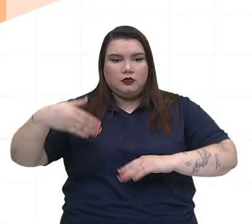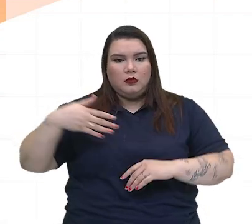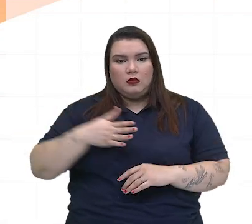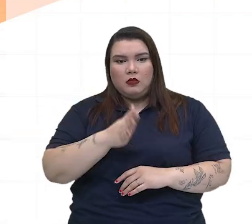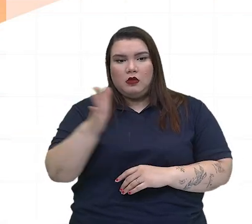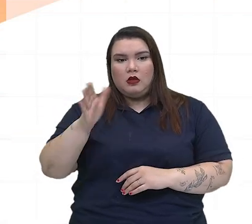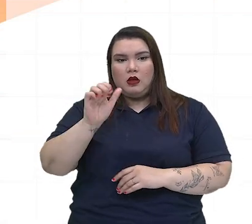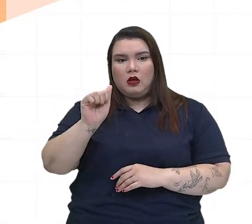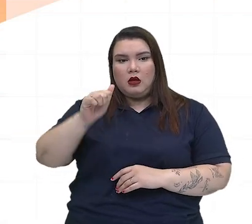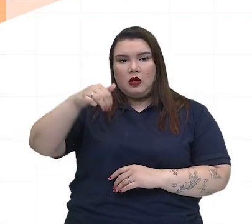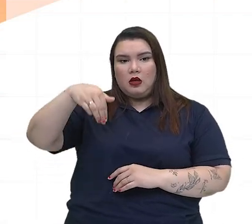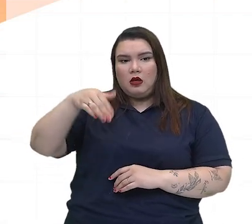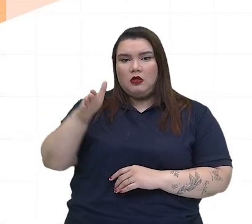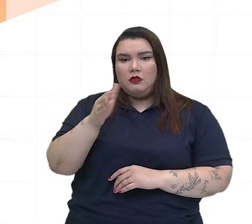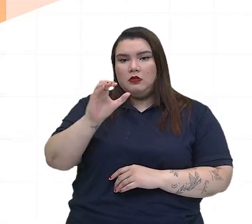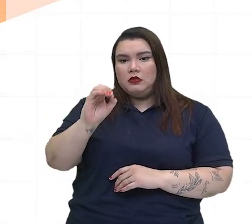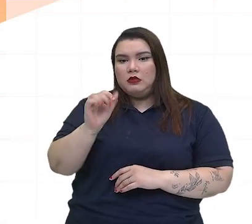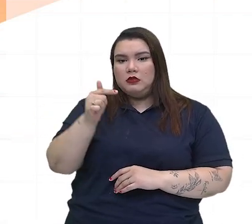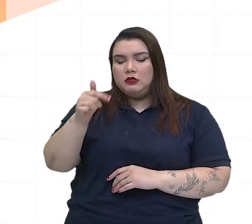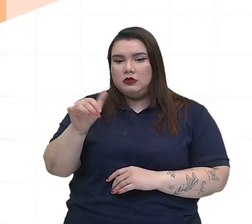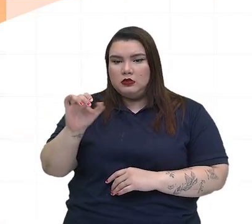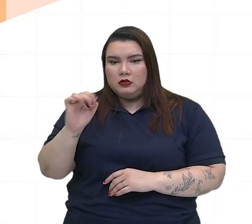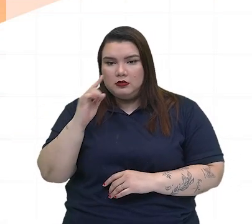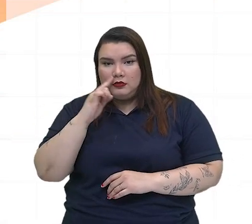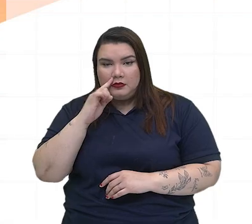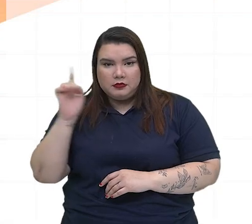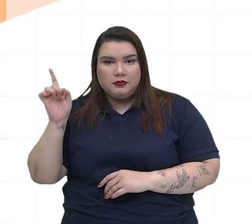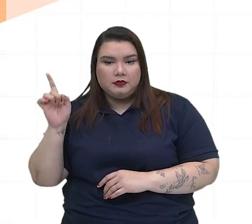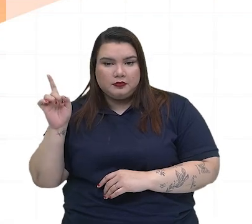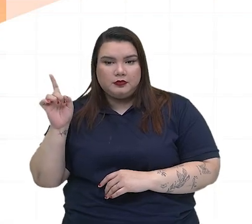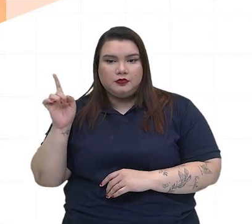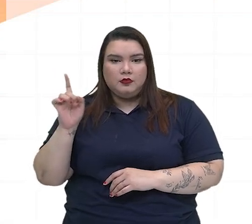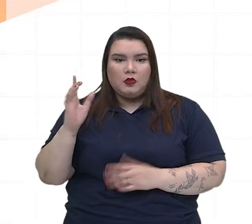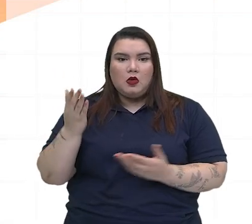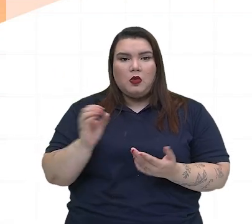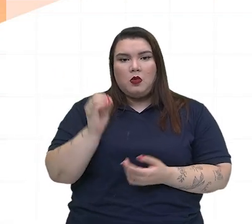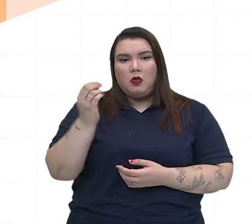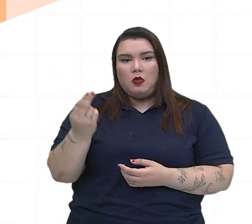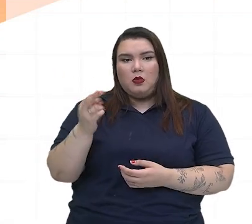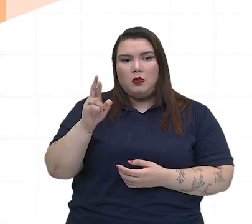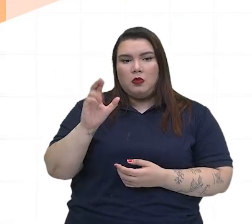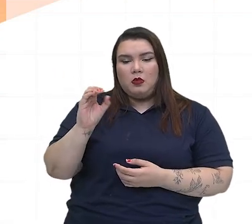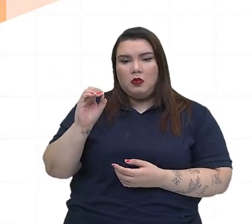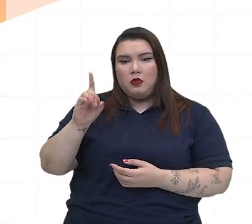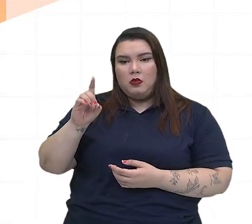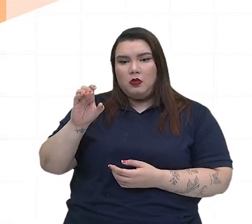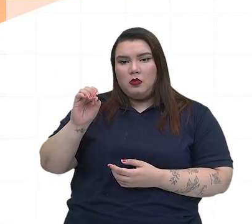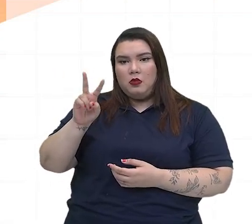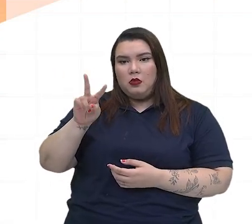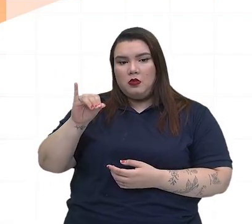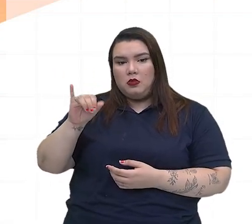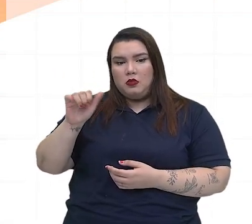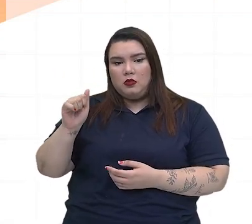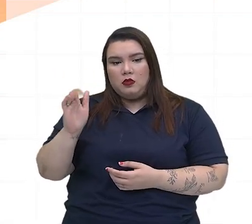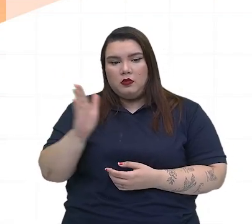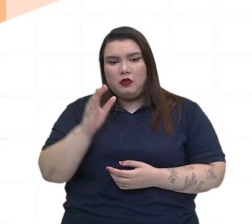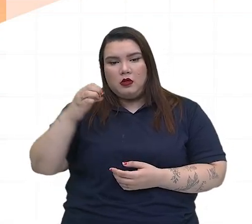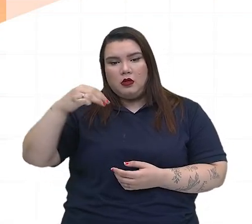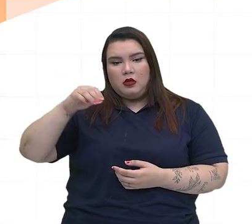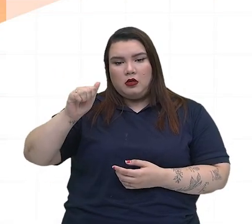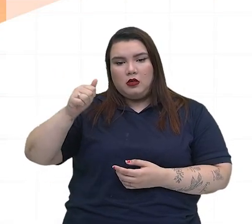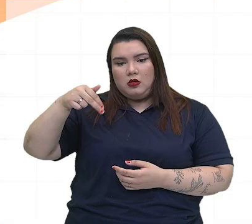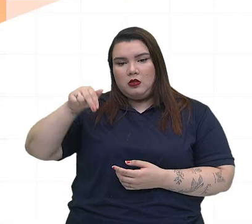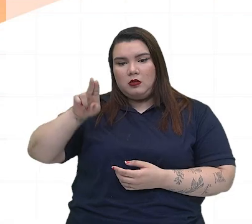da M070, ou rodovia Manoel Urbano. Então, nós temos